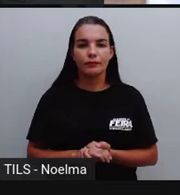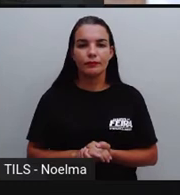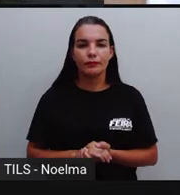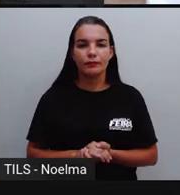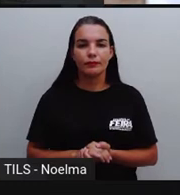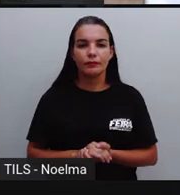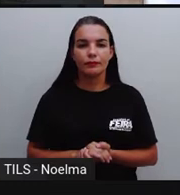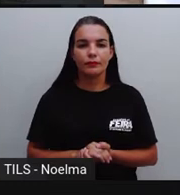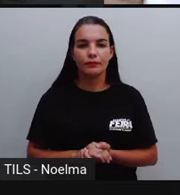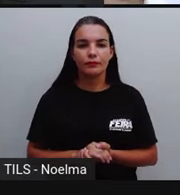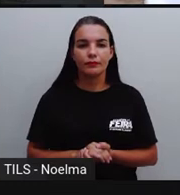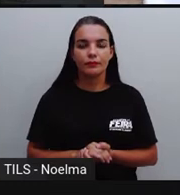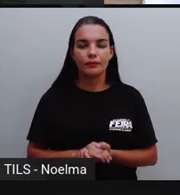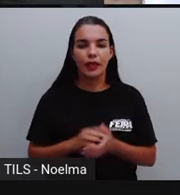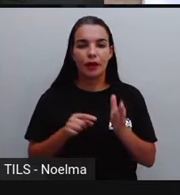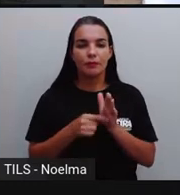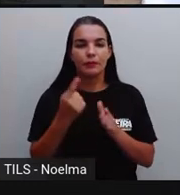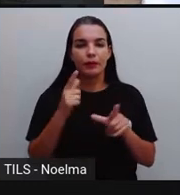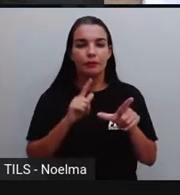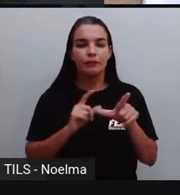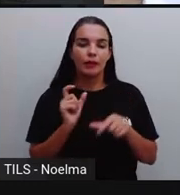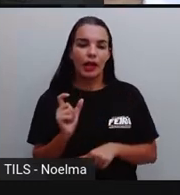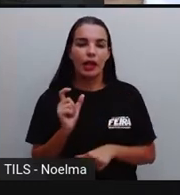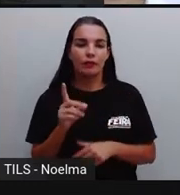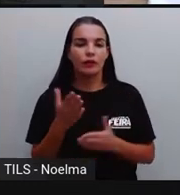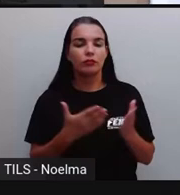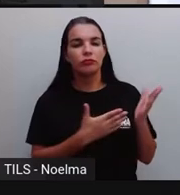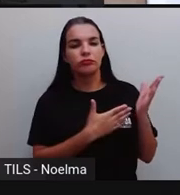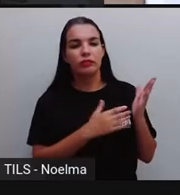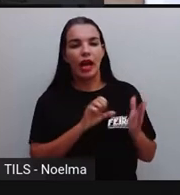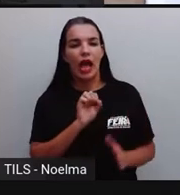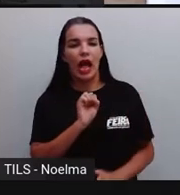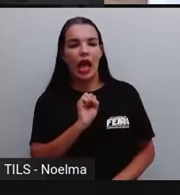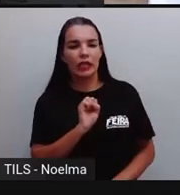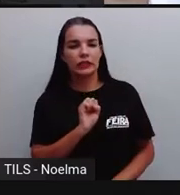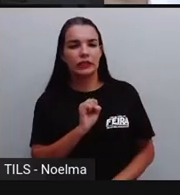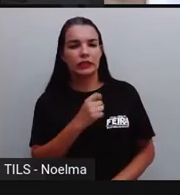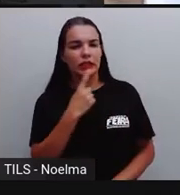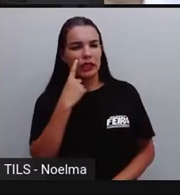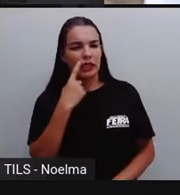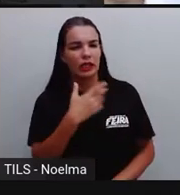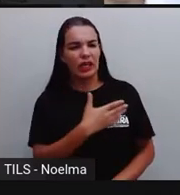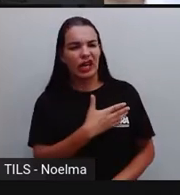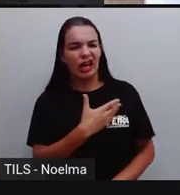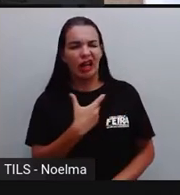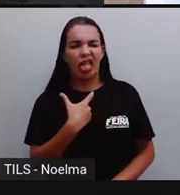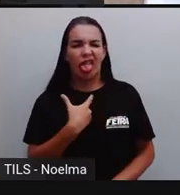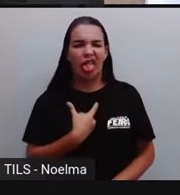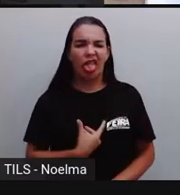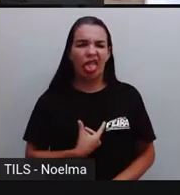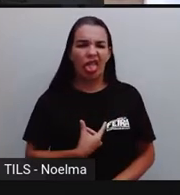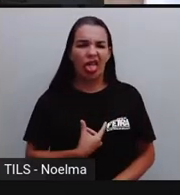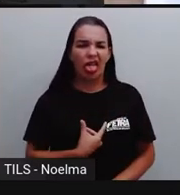Então, olha lá. A primeira palavrinha ali, ó, quando eu colocar a letra si, como é que eu leio?